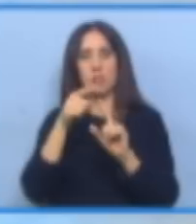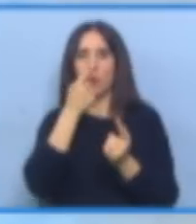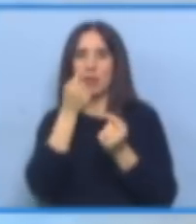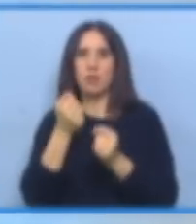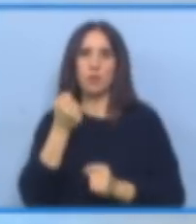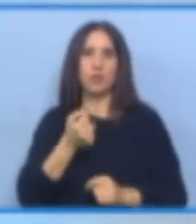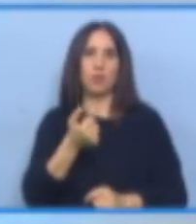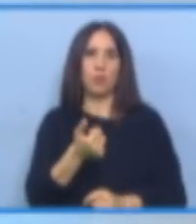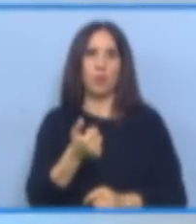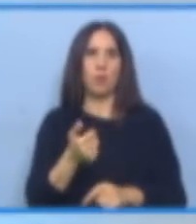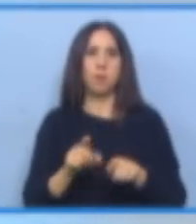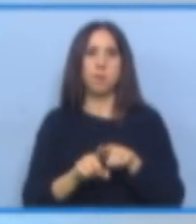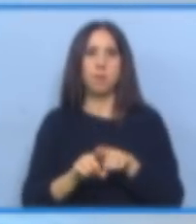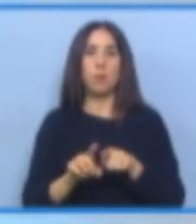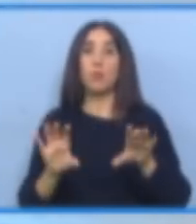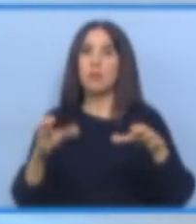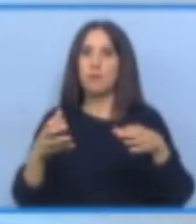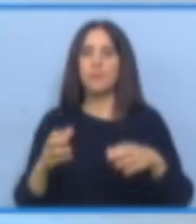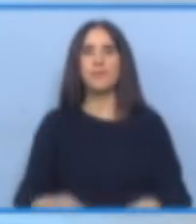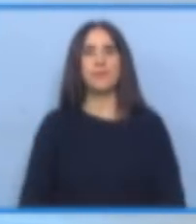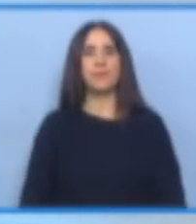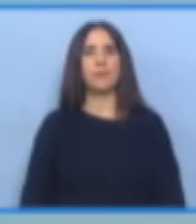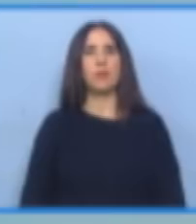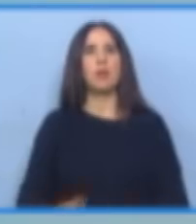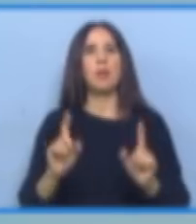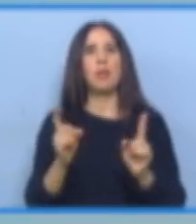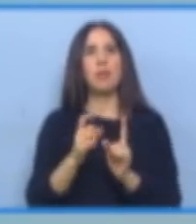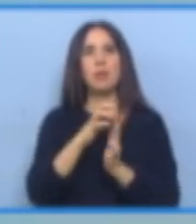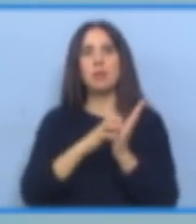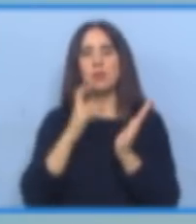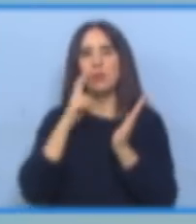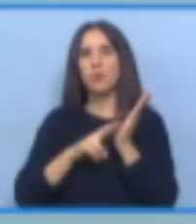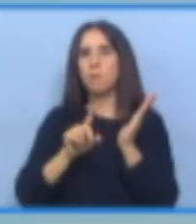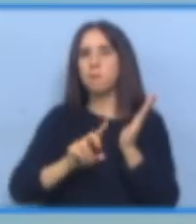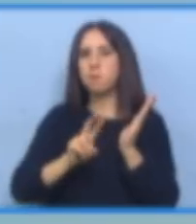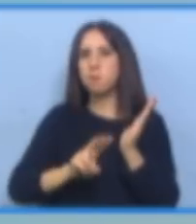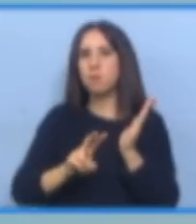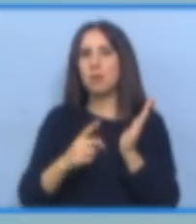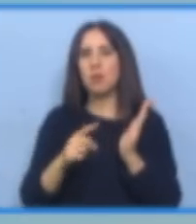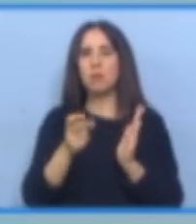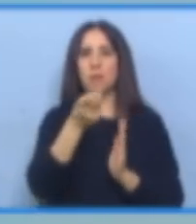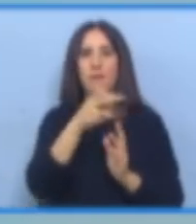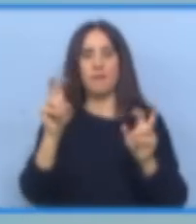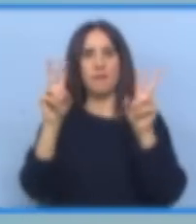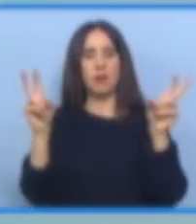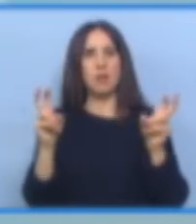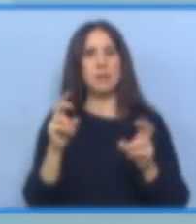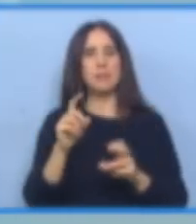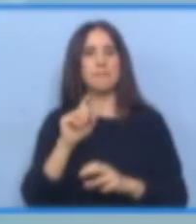do bom pastor. Como sujeito coletivo. Brevemente vamos ao texto da segunda leitura, a partir de uma frase algo